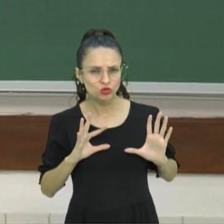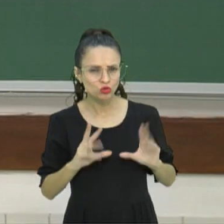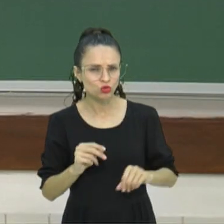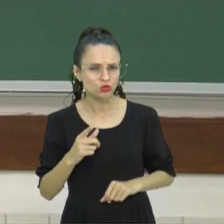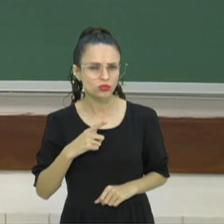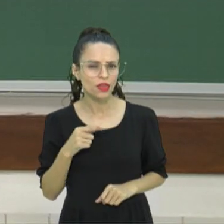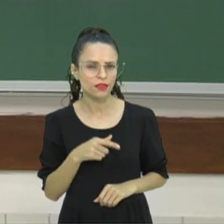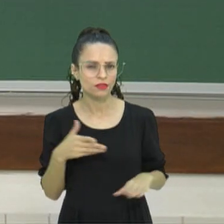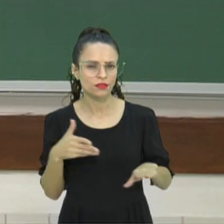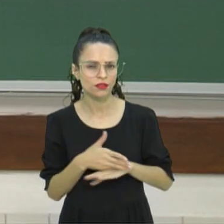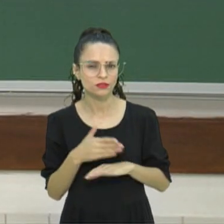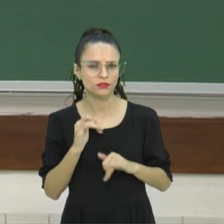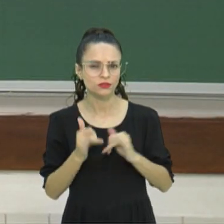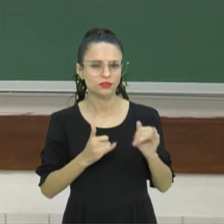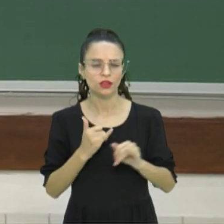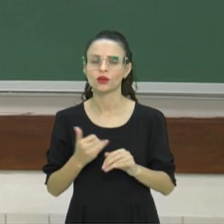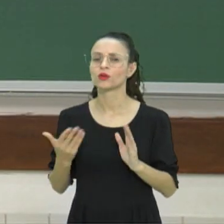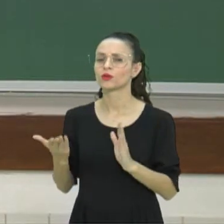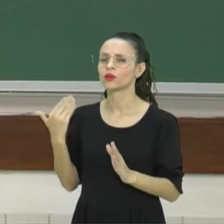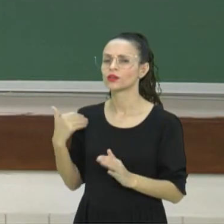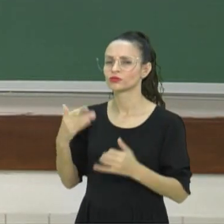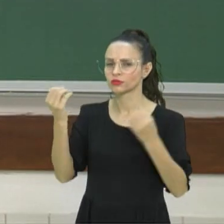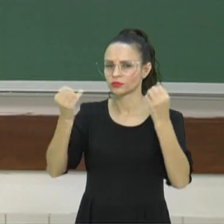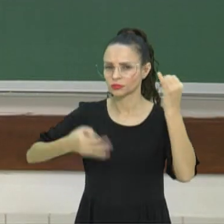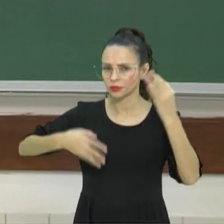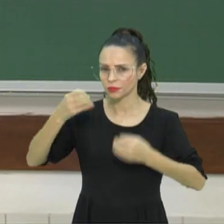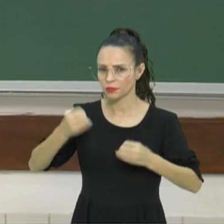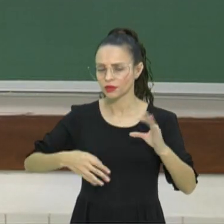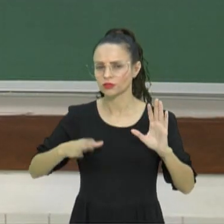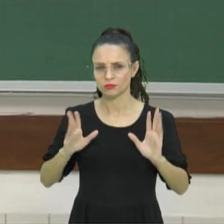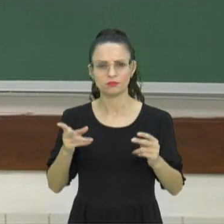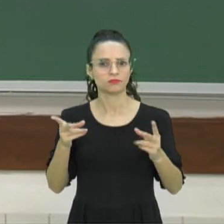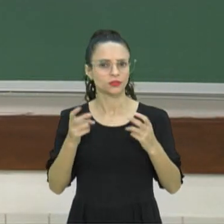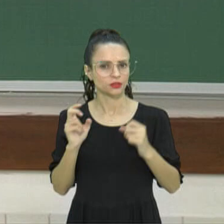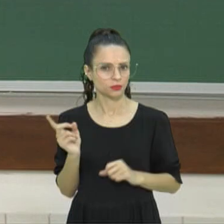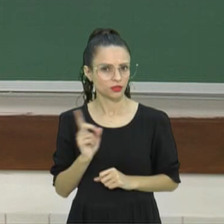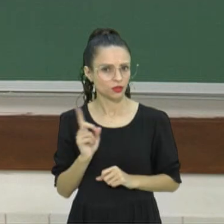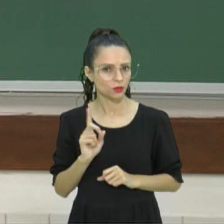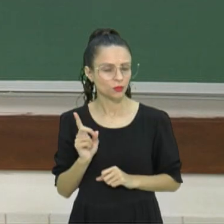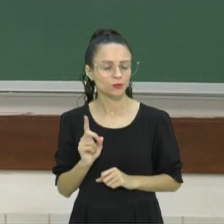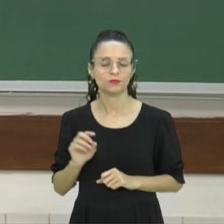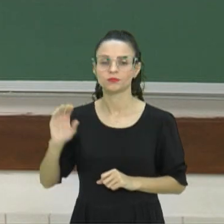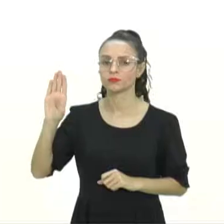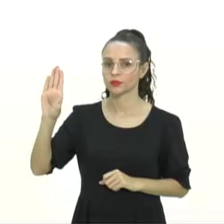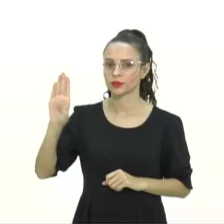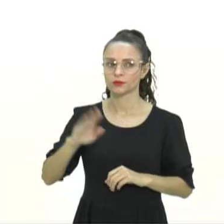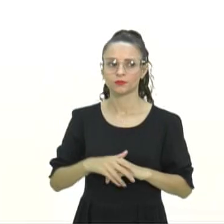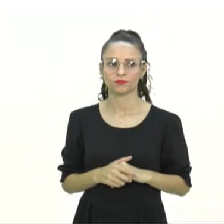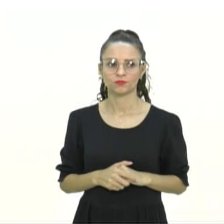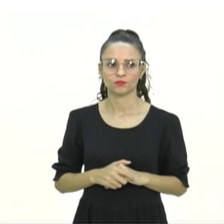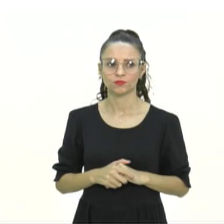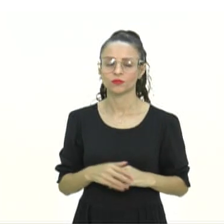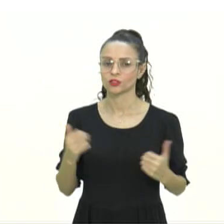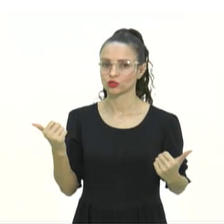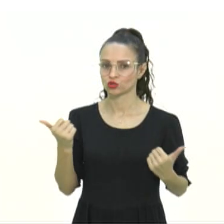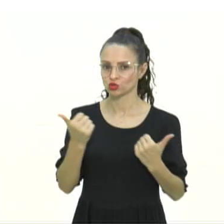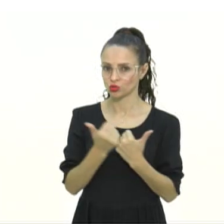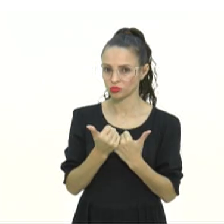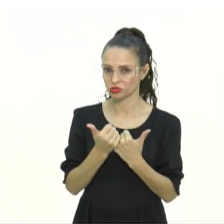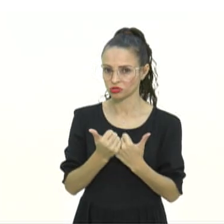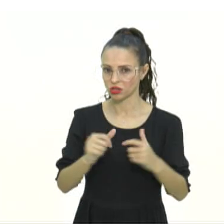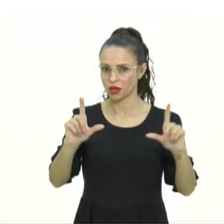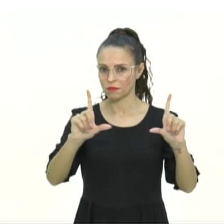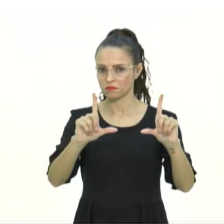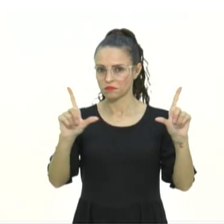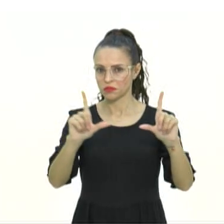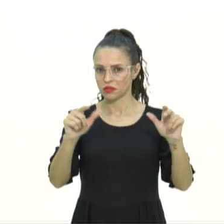acesso? Como o que nós já conversávamos antes, percebemos que não. Letra B, substituição da mídia